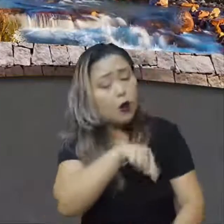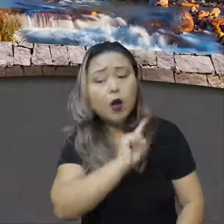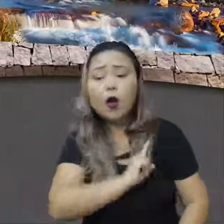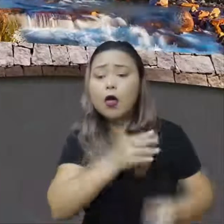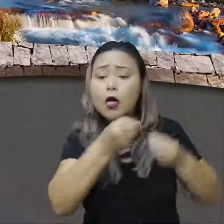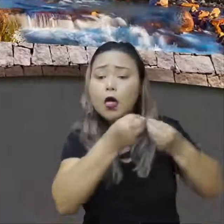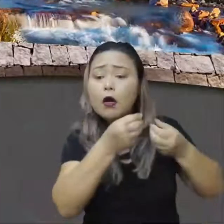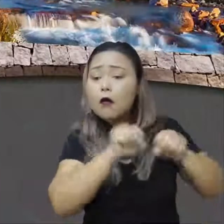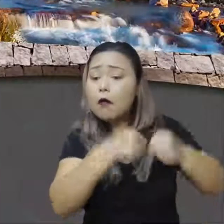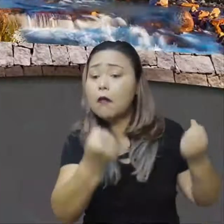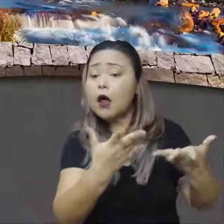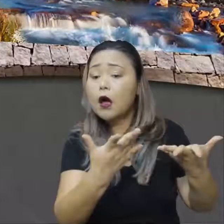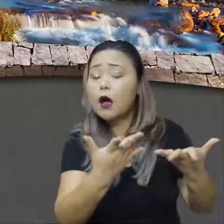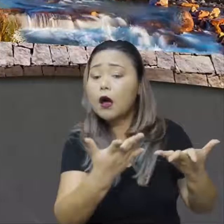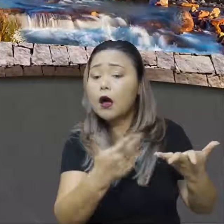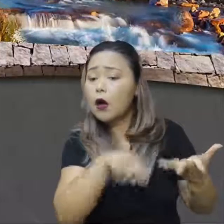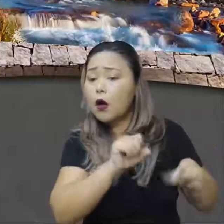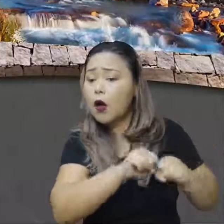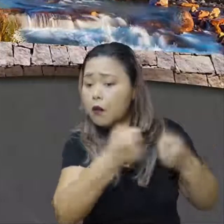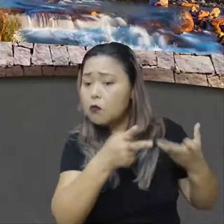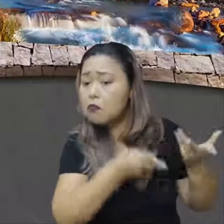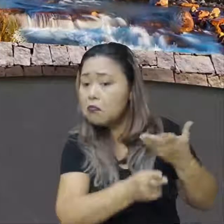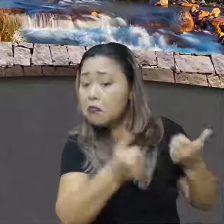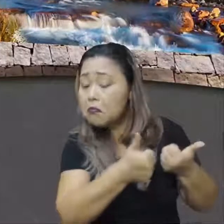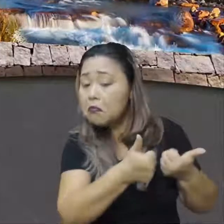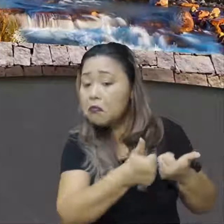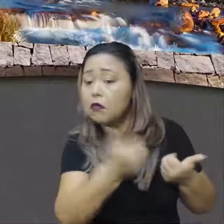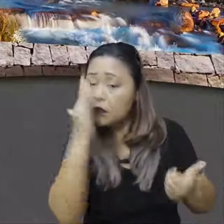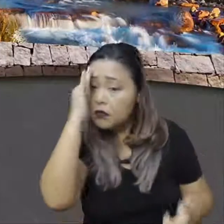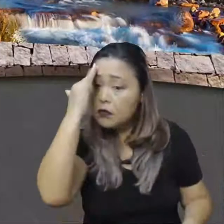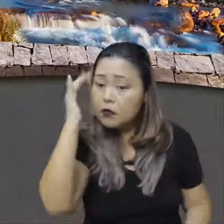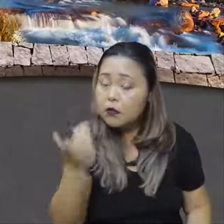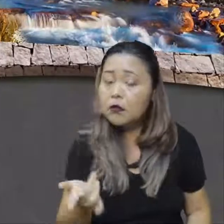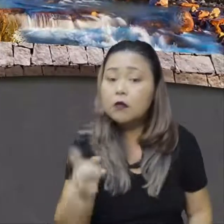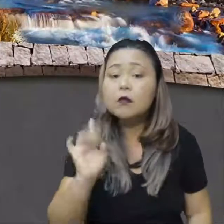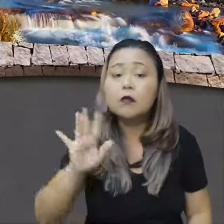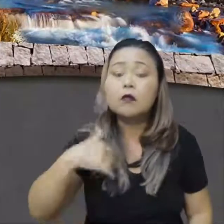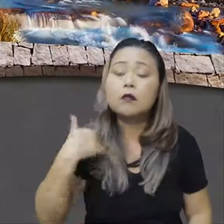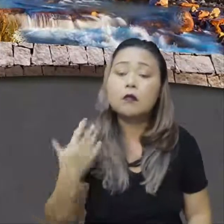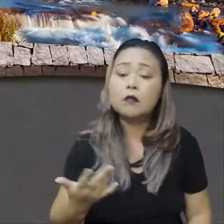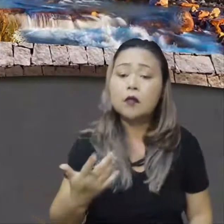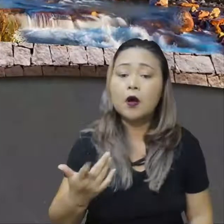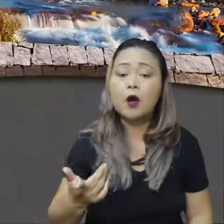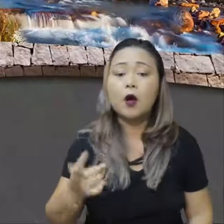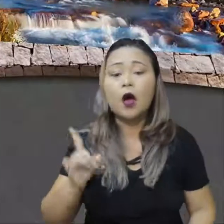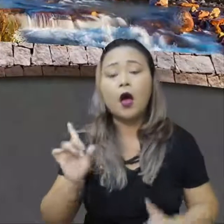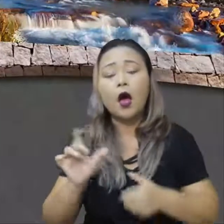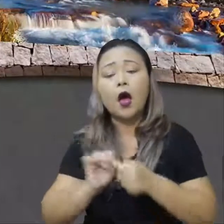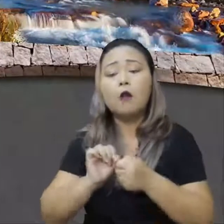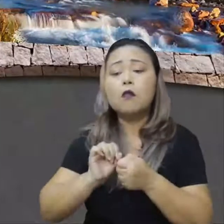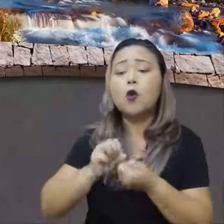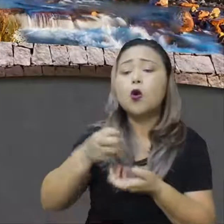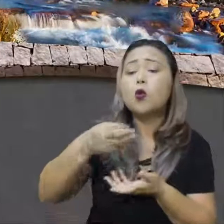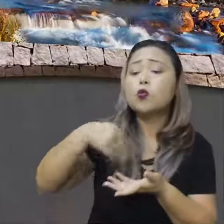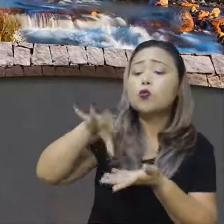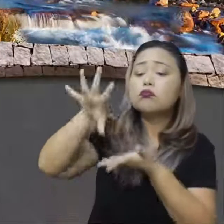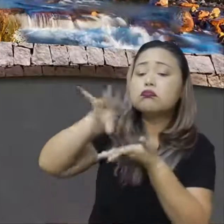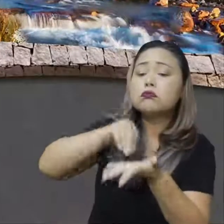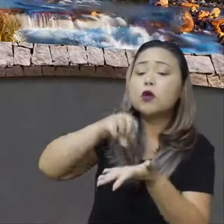esculhambar. Se não quebrar. Estão entendendo? E aí, vai muito da questão do modismo.